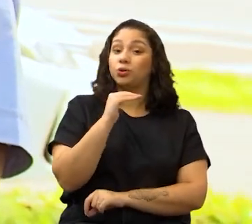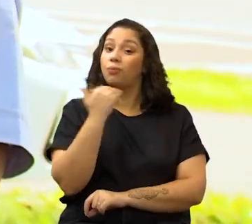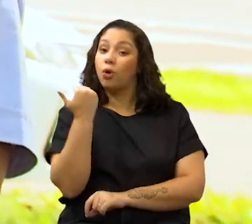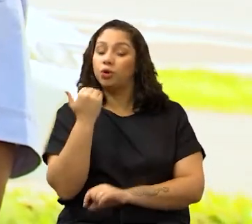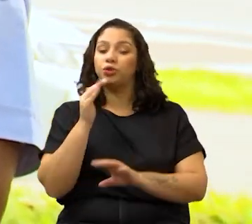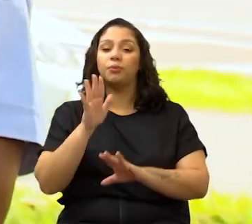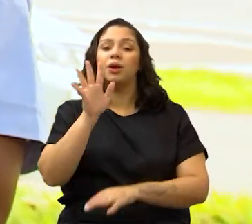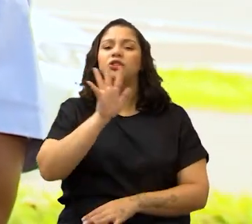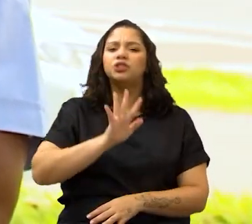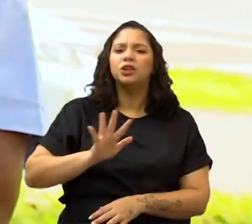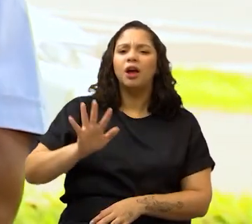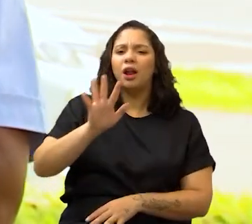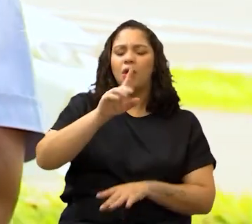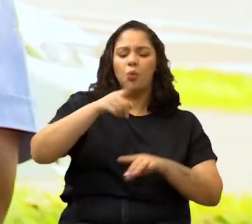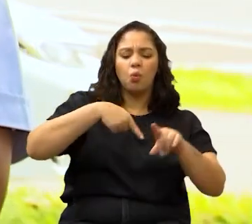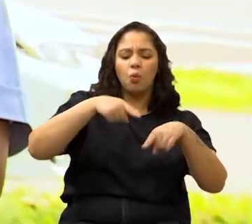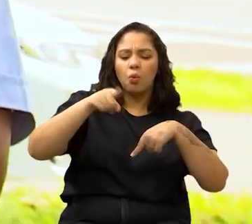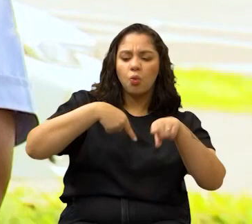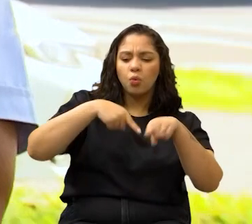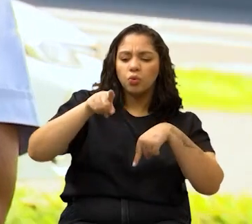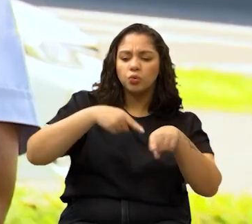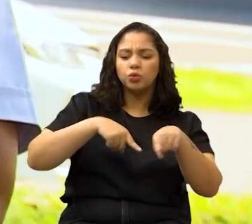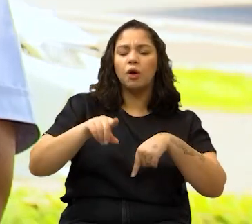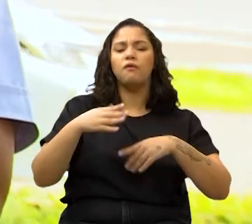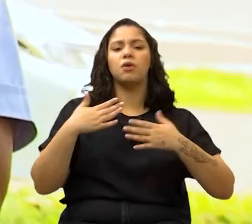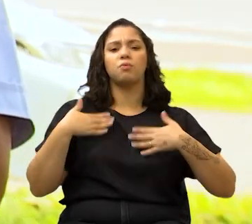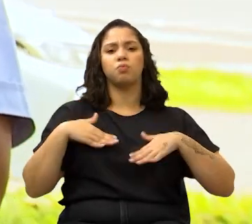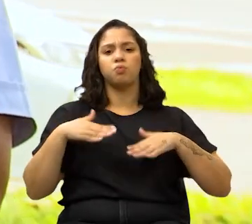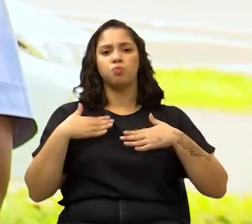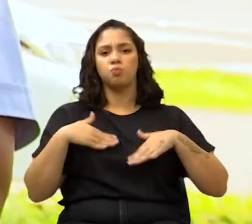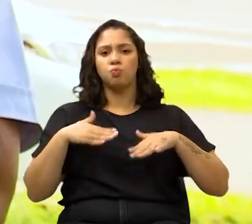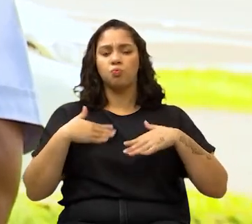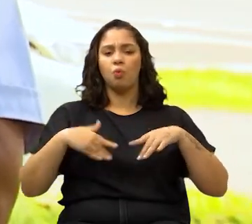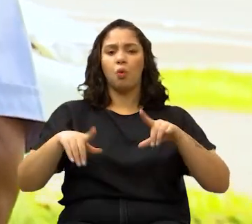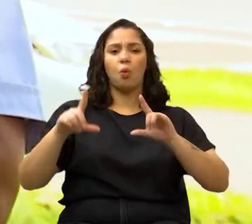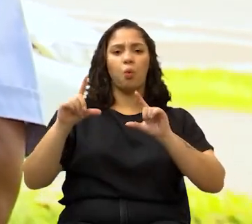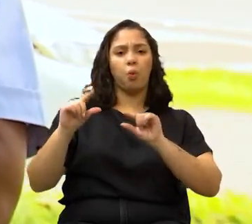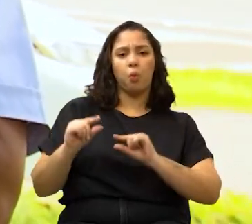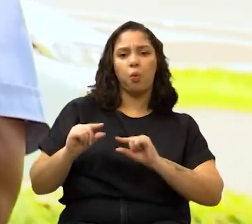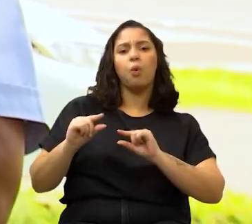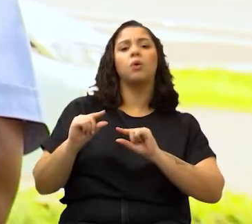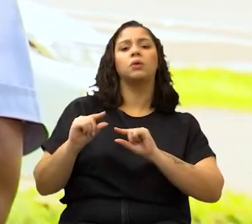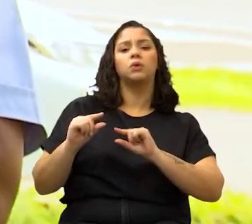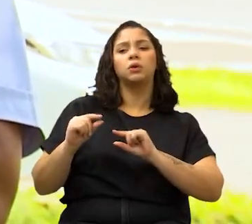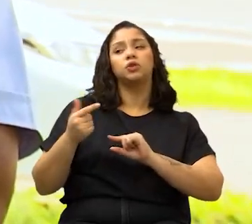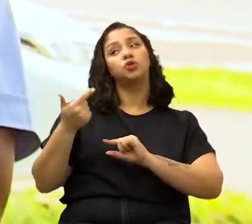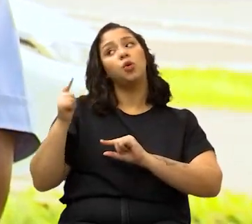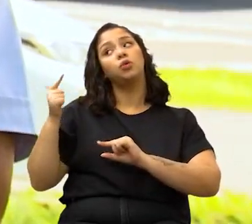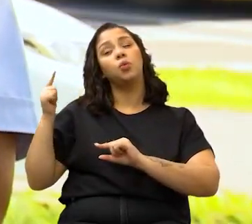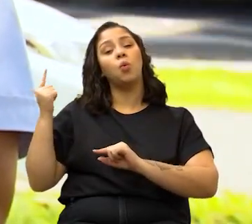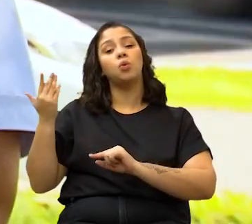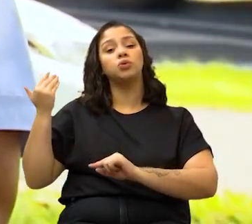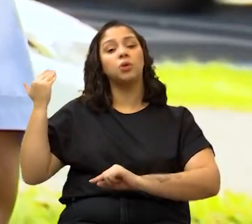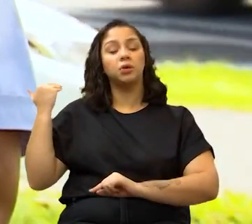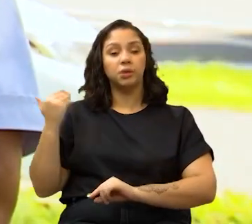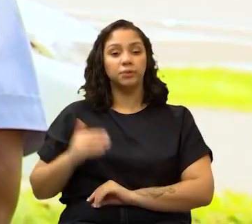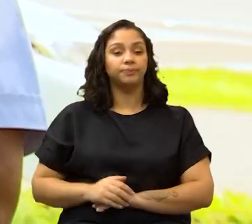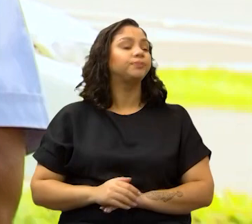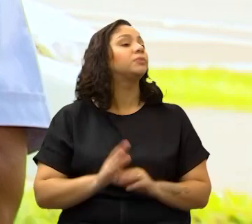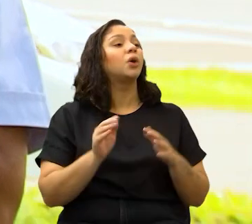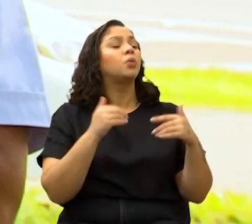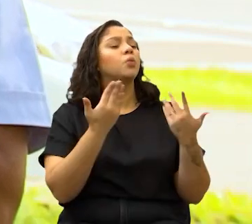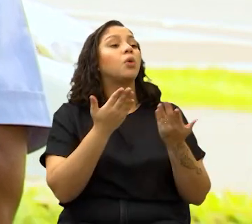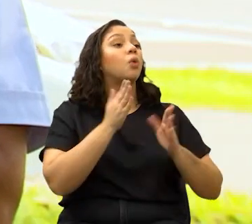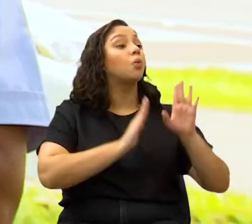mas no geral até que a rodovia foi com índice menor do que os outros anteriores. Bom, quais